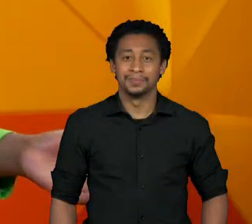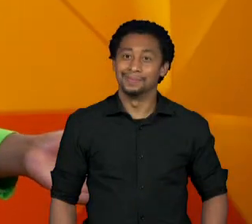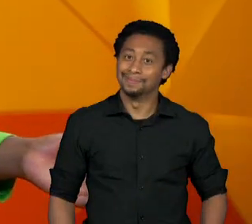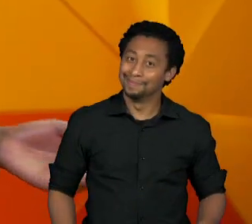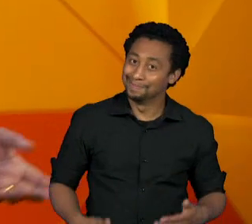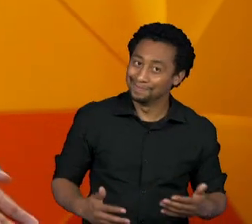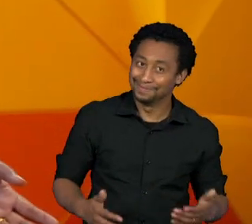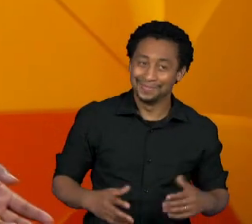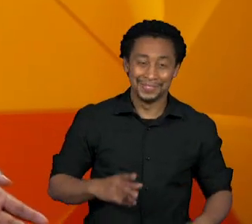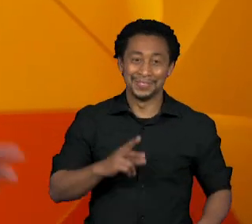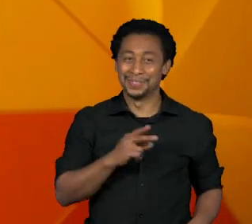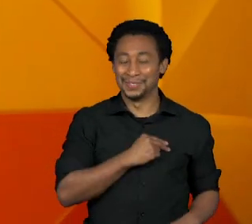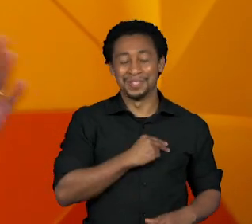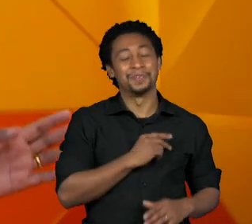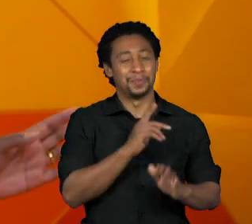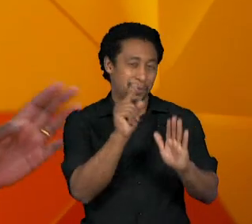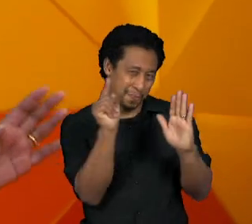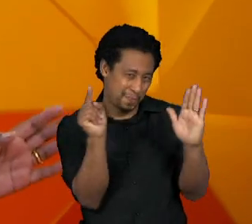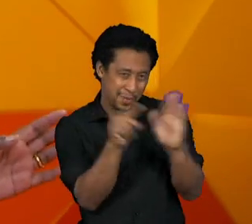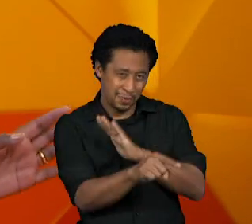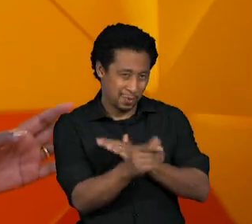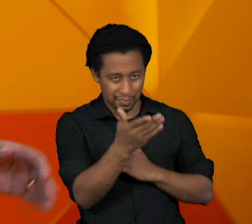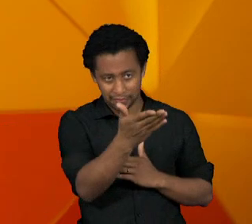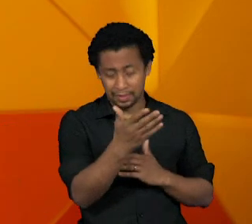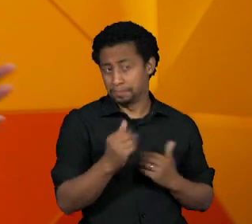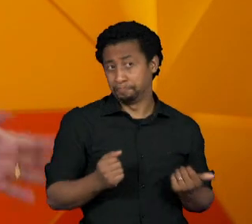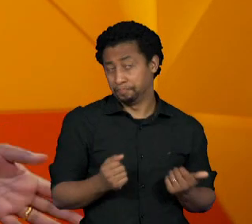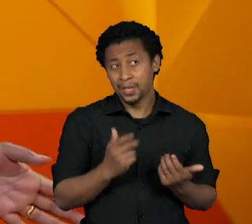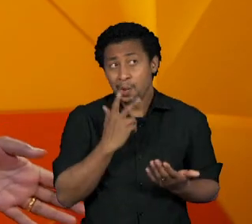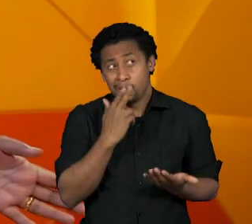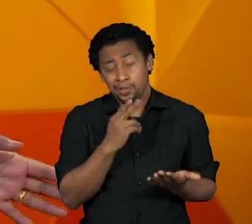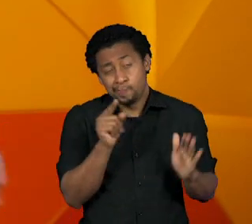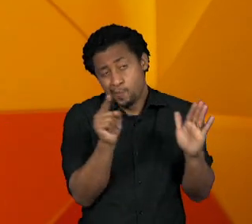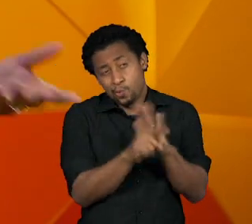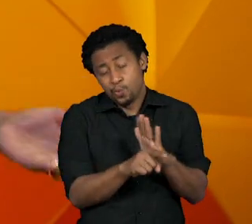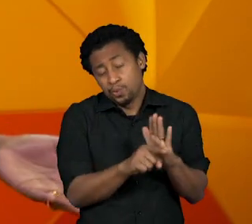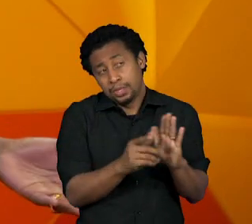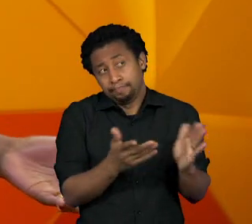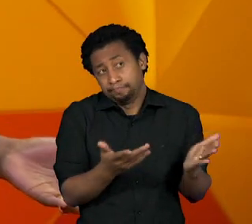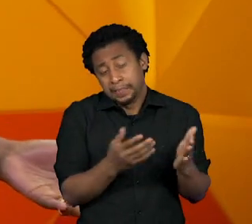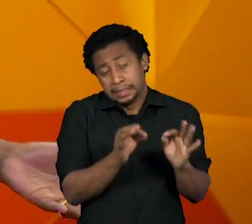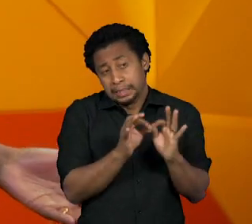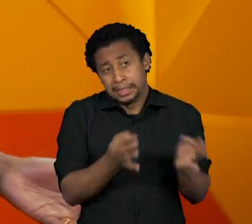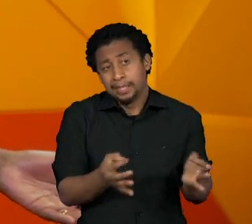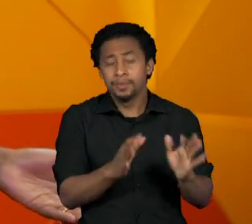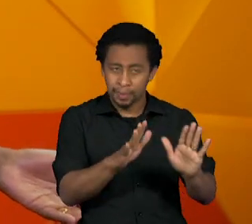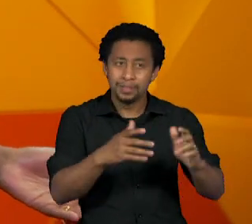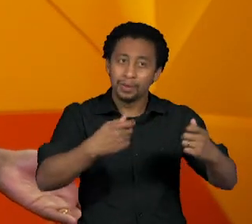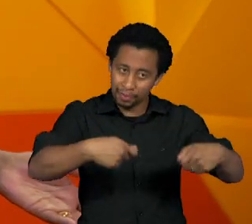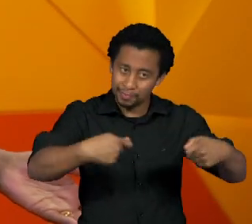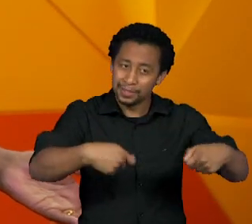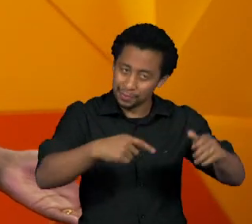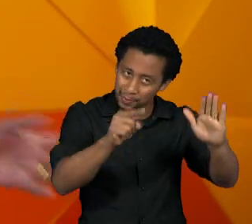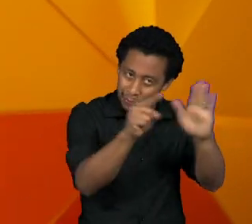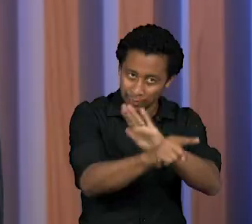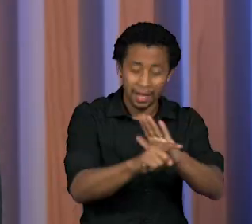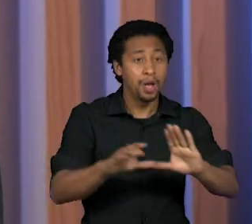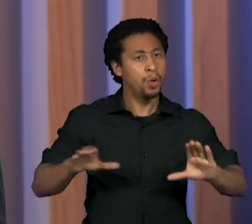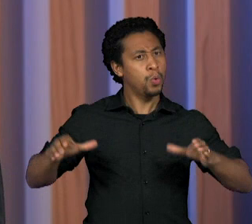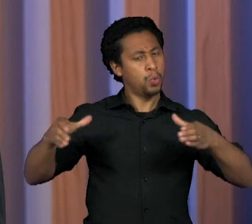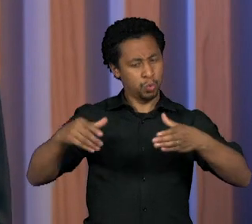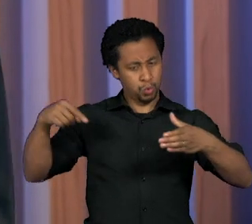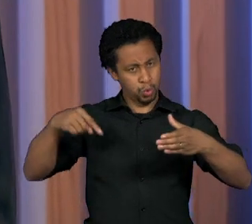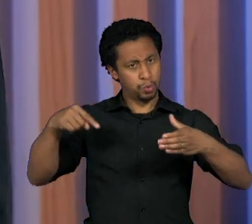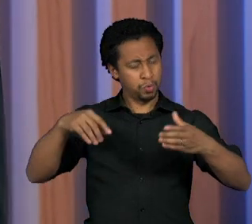Maestro Fernando, eu tenho uma pergunta que pode ser meio óbvia, mas eu acho que ela é necessária. O que, afinal de contas, é uma orquestra? Será que esse é o momento para a